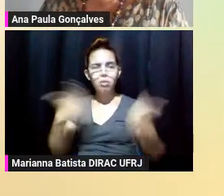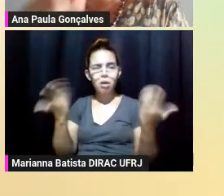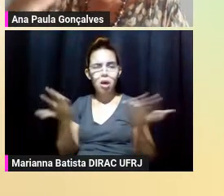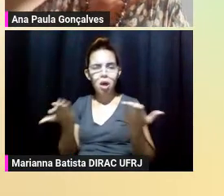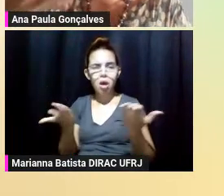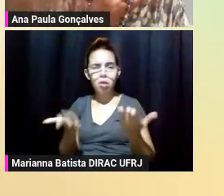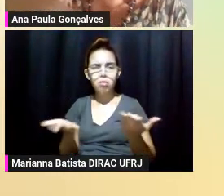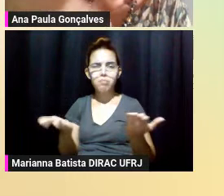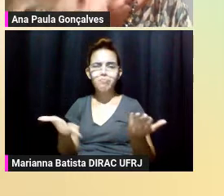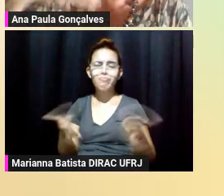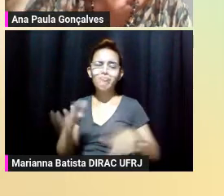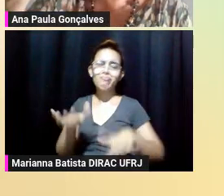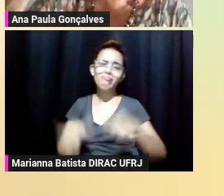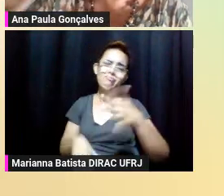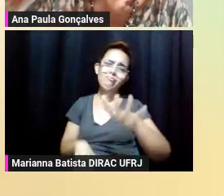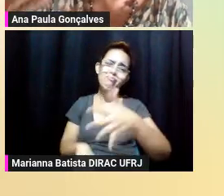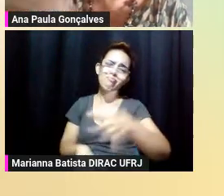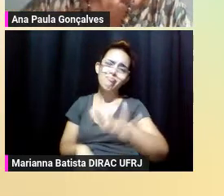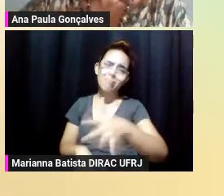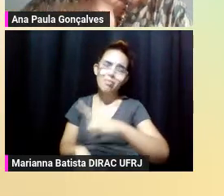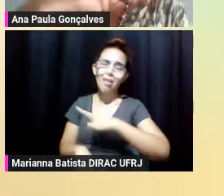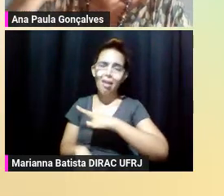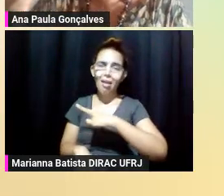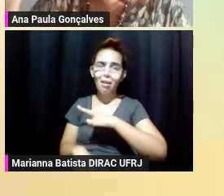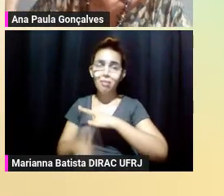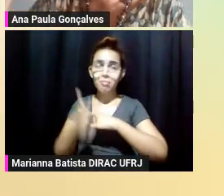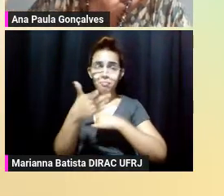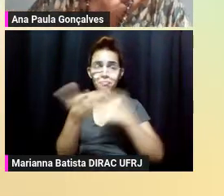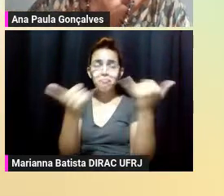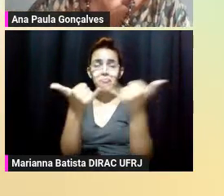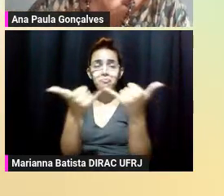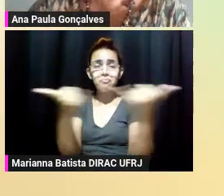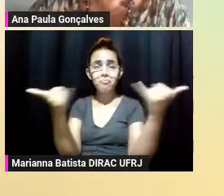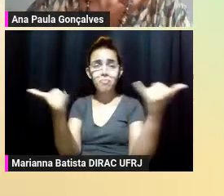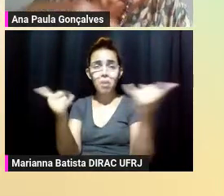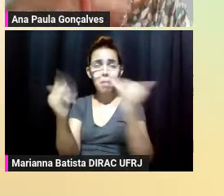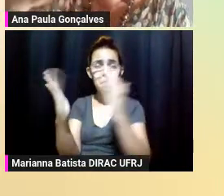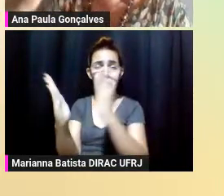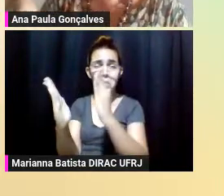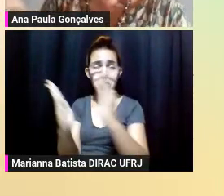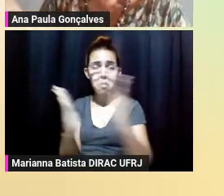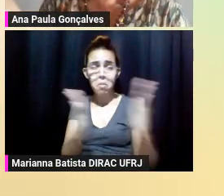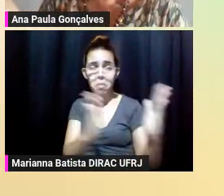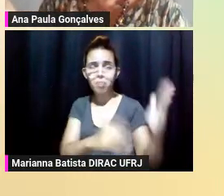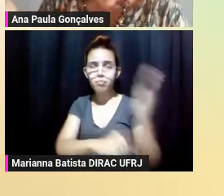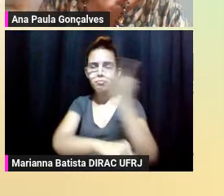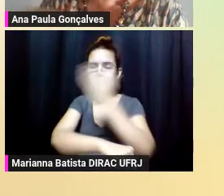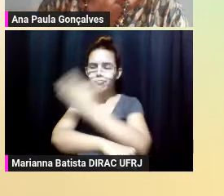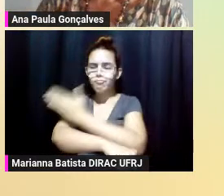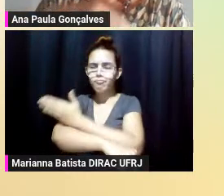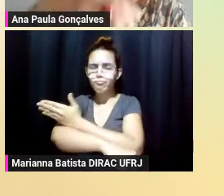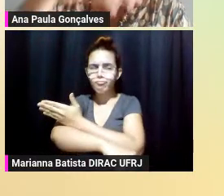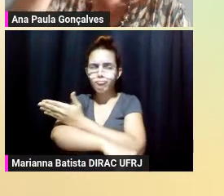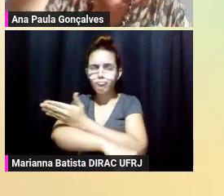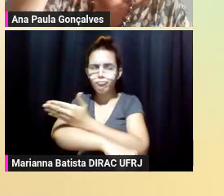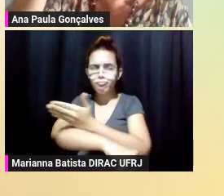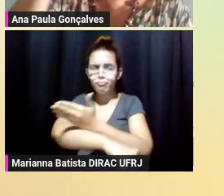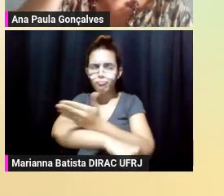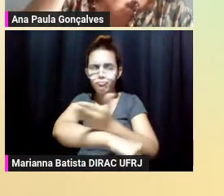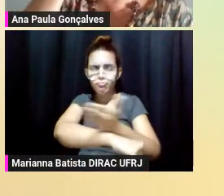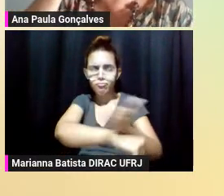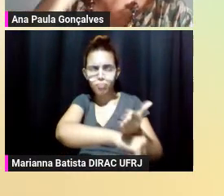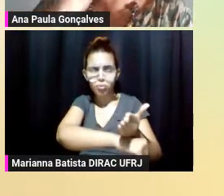Então, aqui tem uma linha do tempo, eu escrevo um pouquinho, né? Sobre como foi essa trajetória, né? Eu já até falei mais ou menos, né? Então, eu